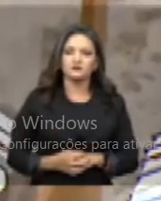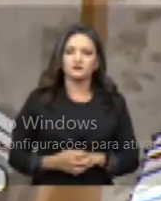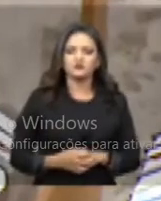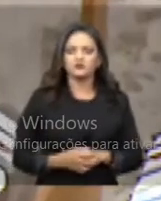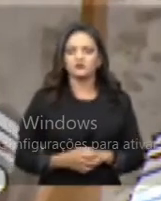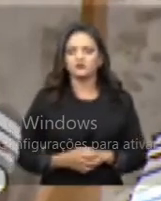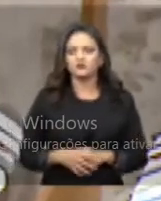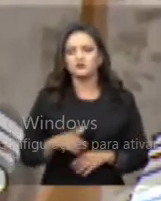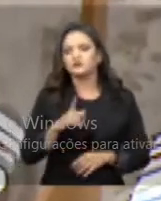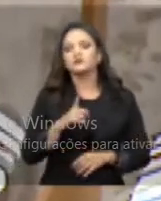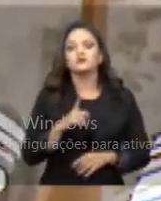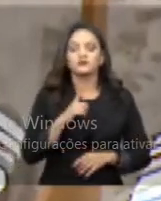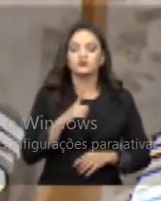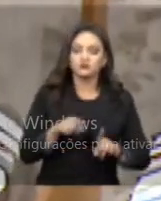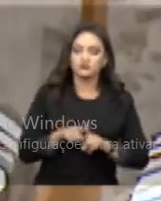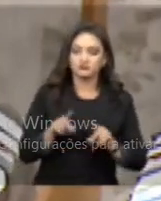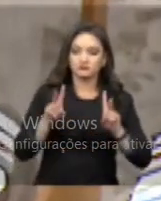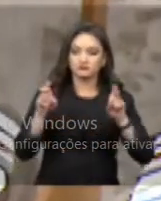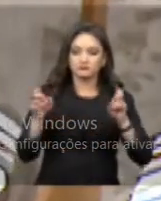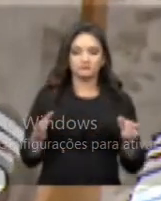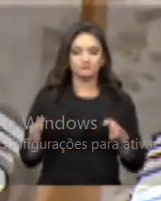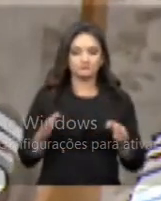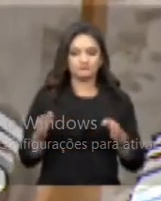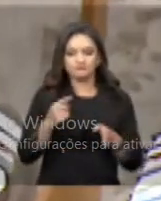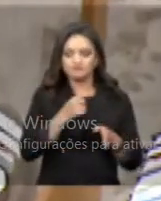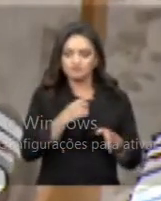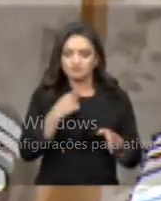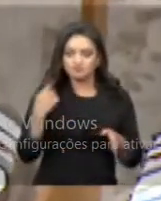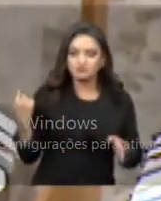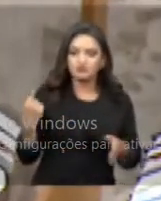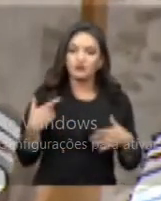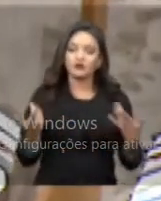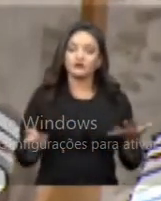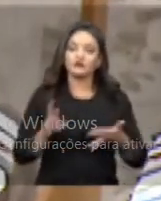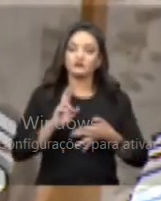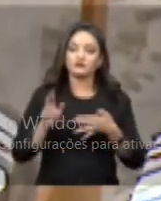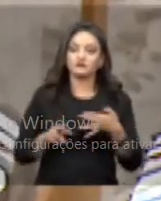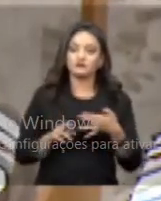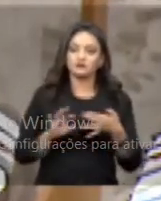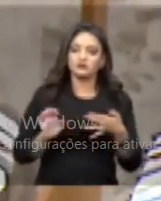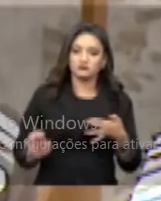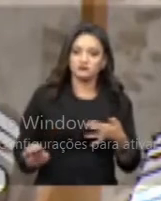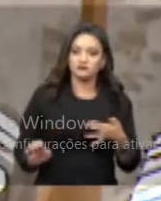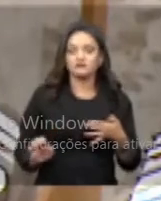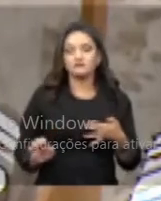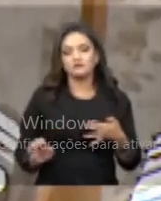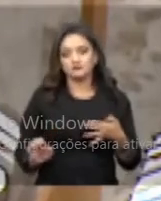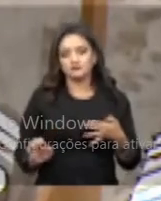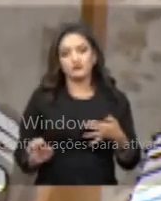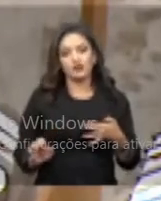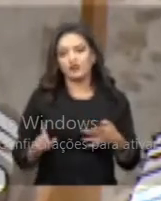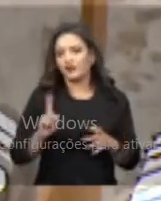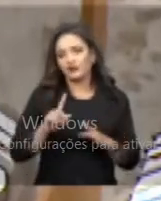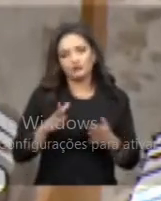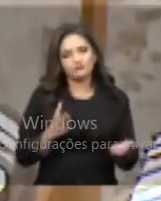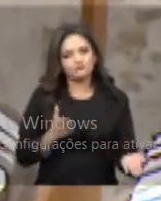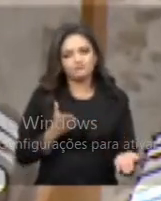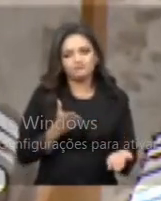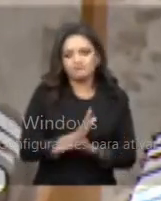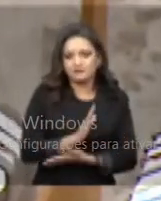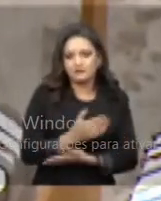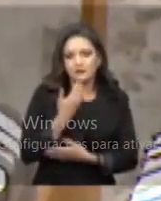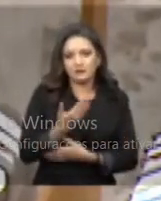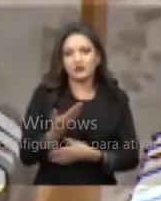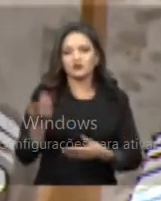atingido pela prescrição. Nesse aspecto, o recurso extraordinário há de ser, data vênia, desprovida, com retorno